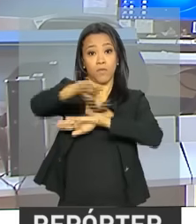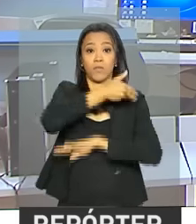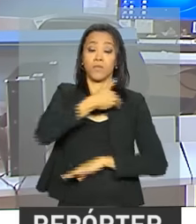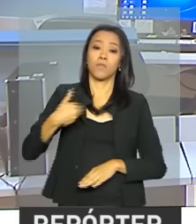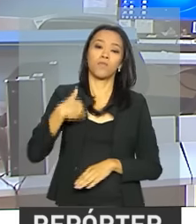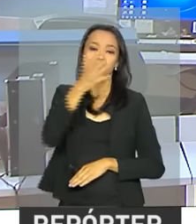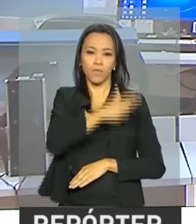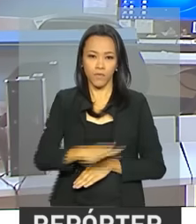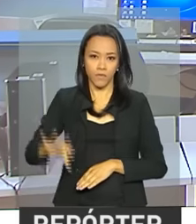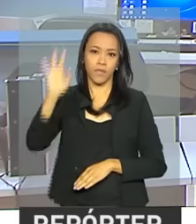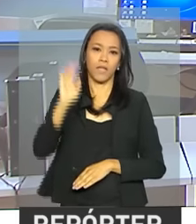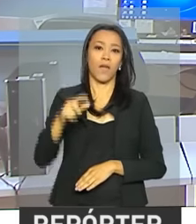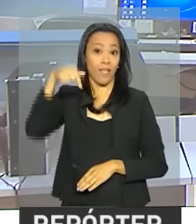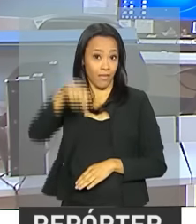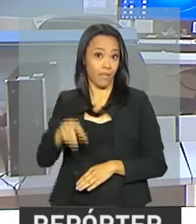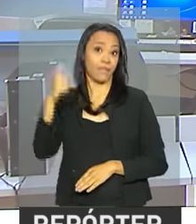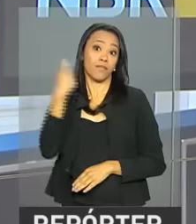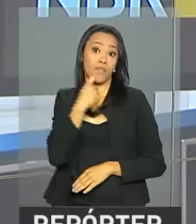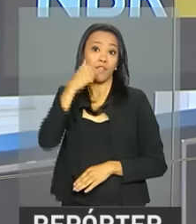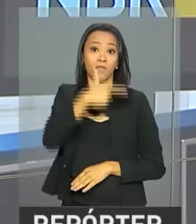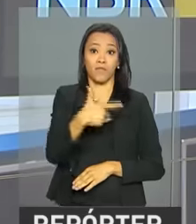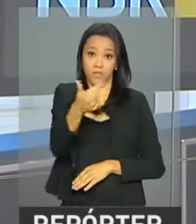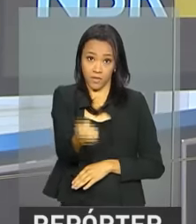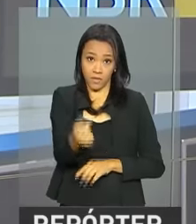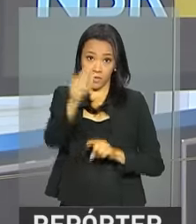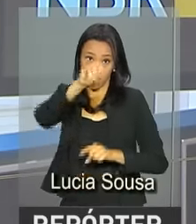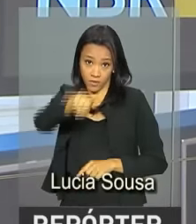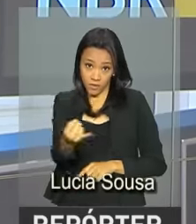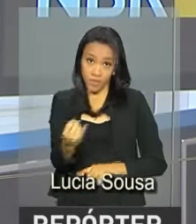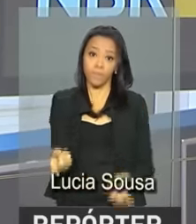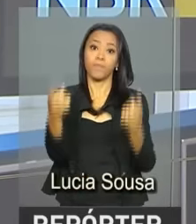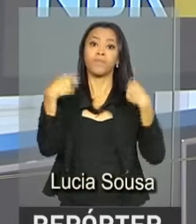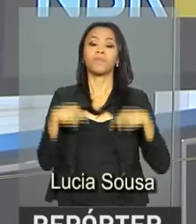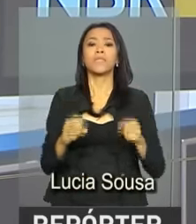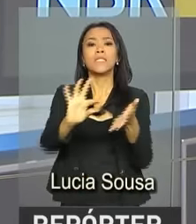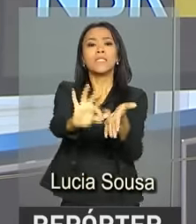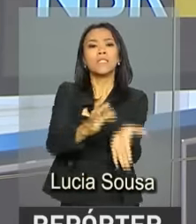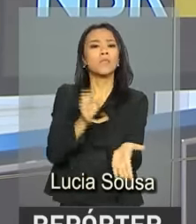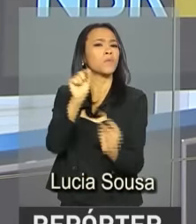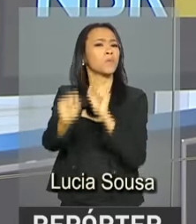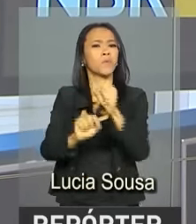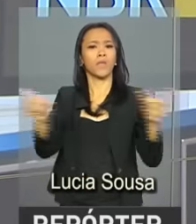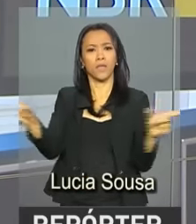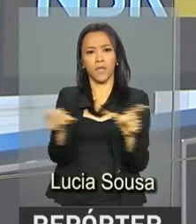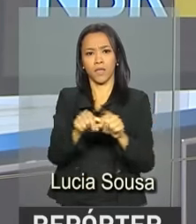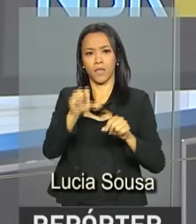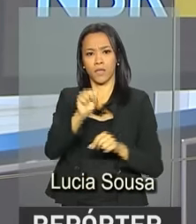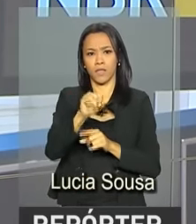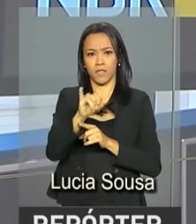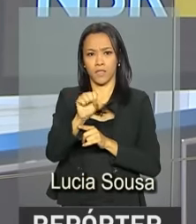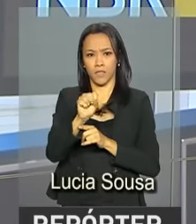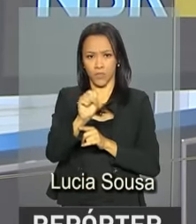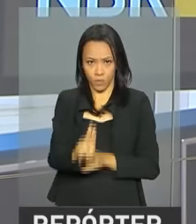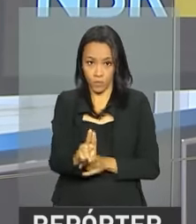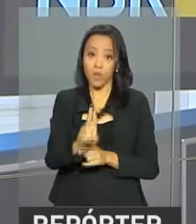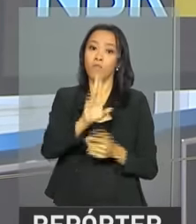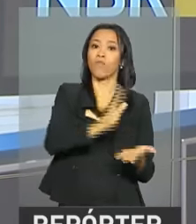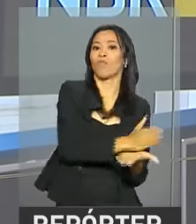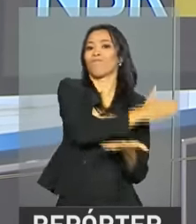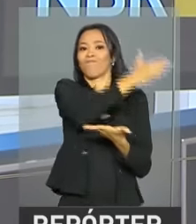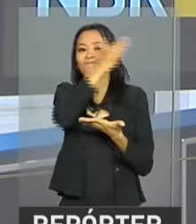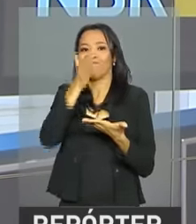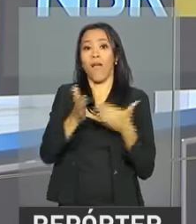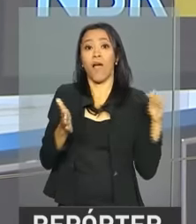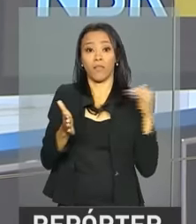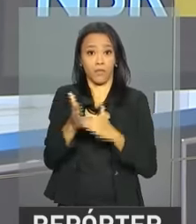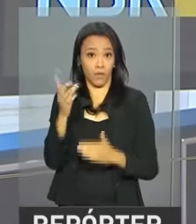sexta-feira 27 de janeiro as inscrições para o sistema de seleção unificada foram prorrogadas até domingo